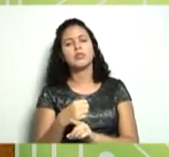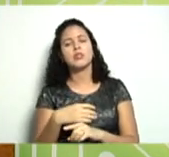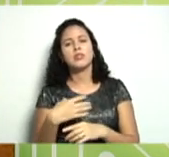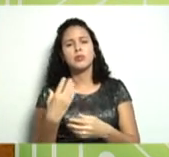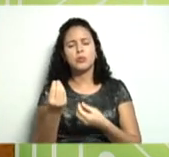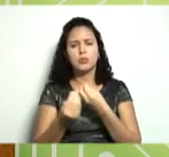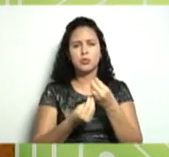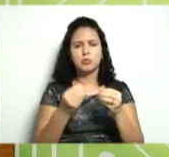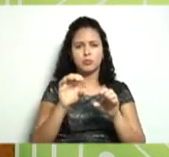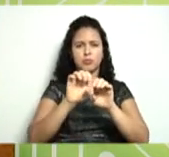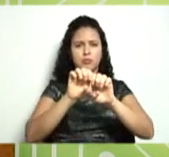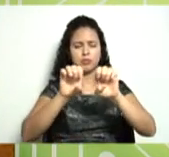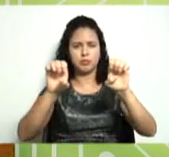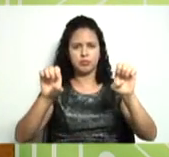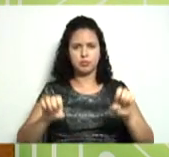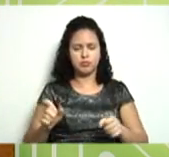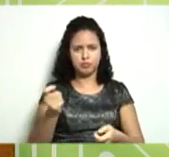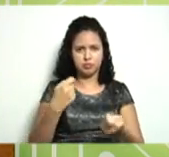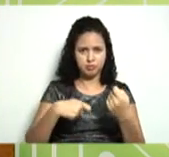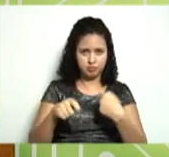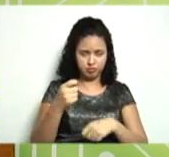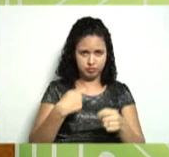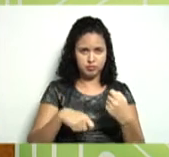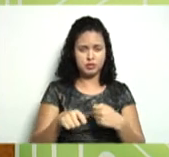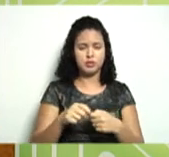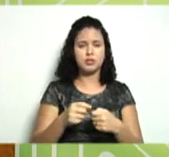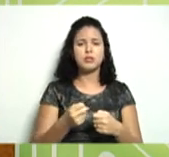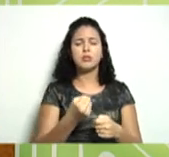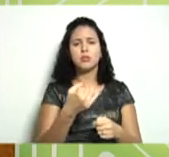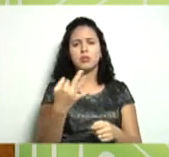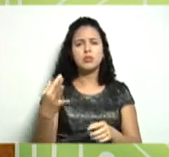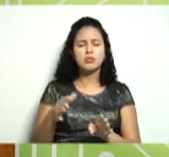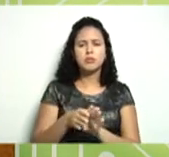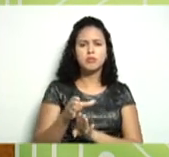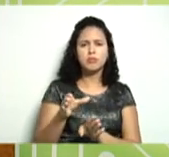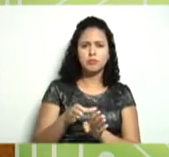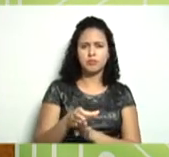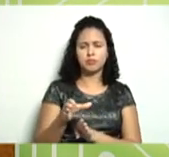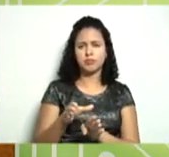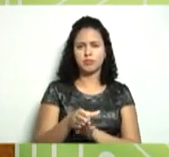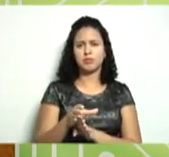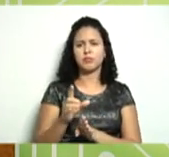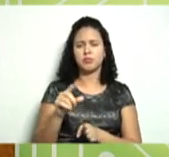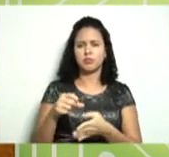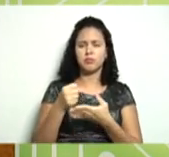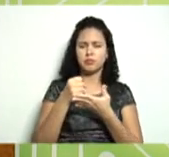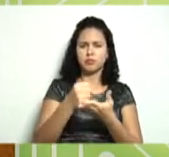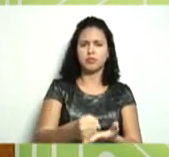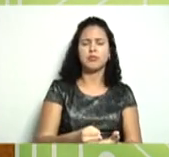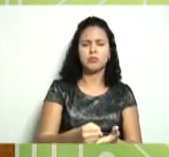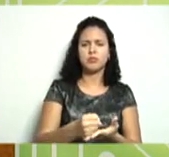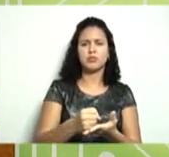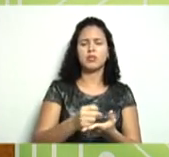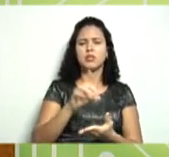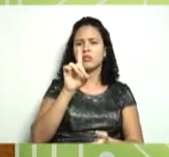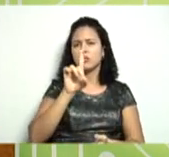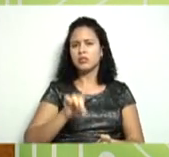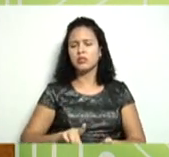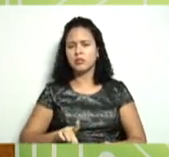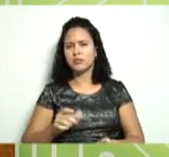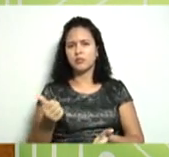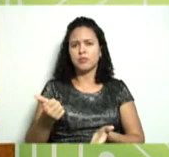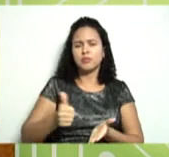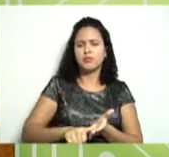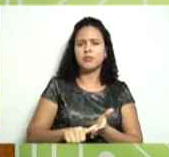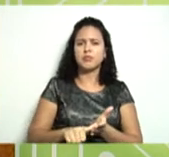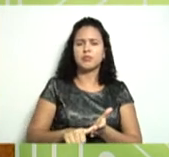ser a estrutura administrativa, quantos conselheiros, esses conselheiros vão ter suplentes, quais são os direitos dos